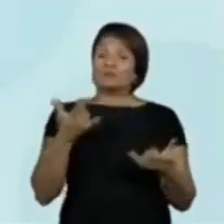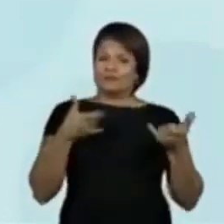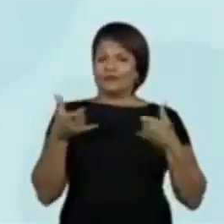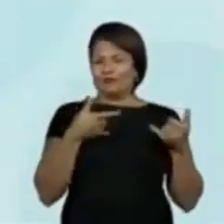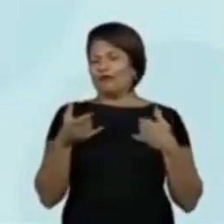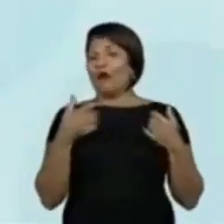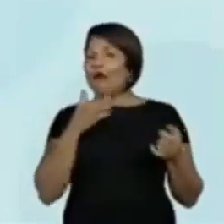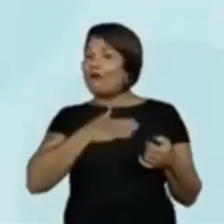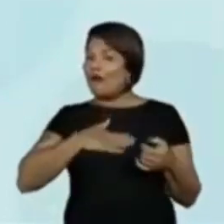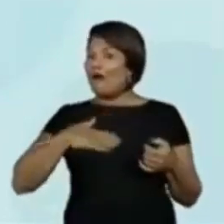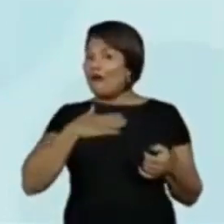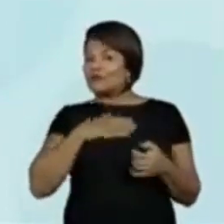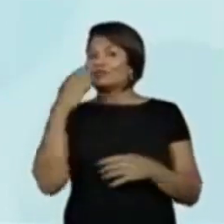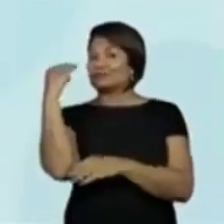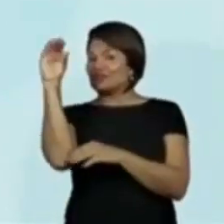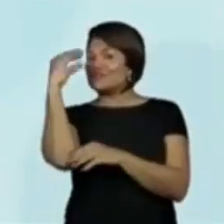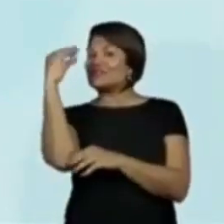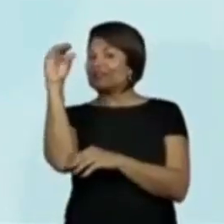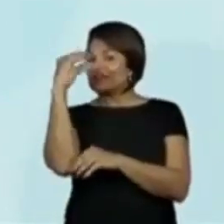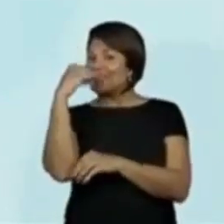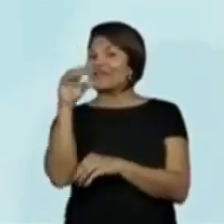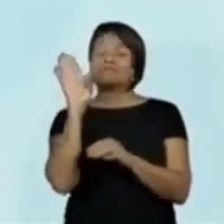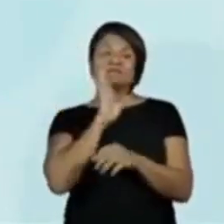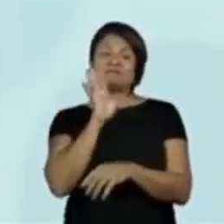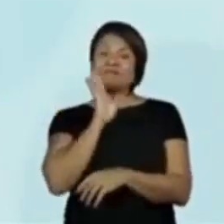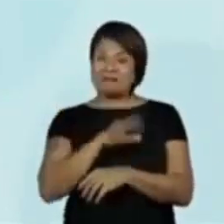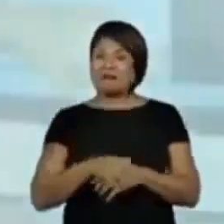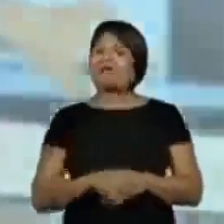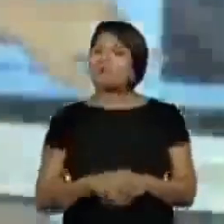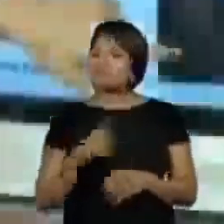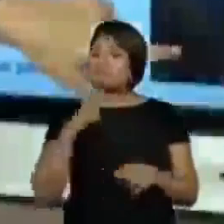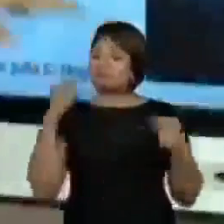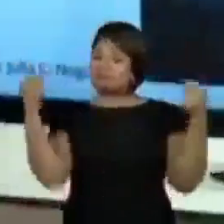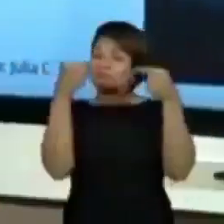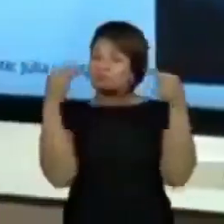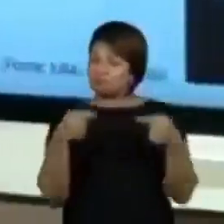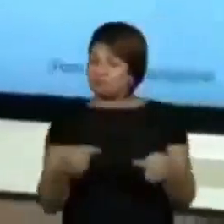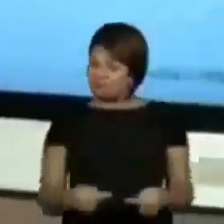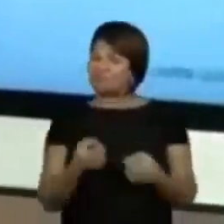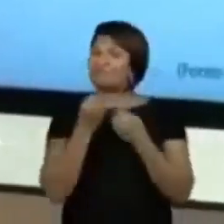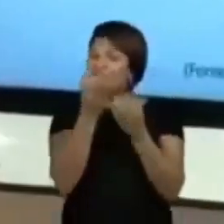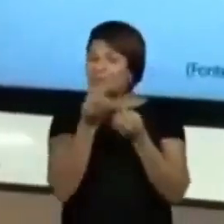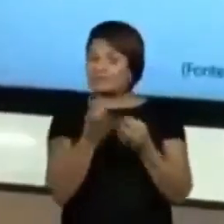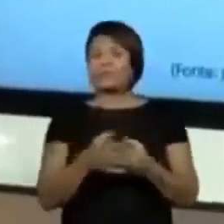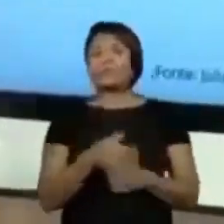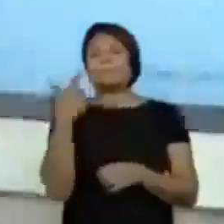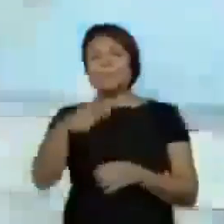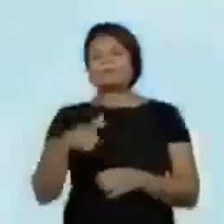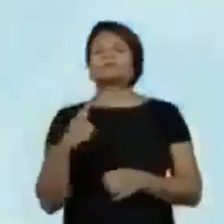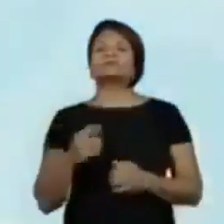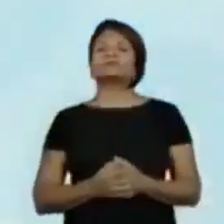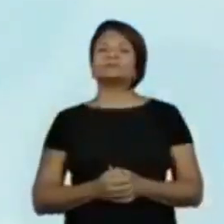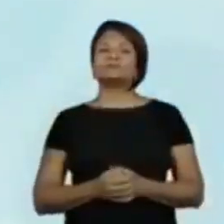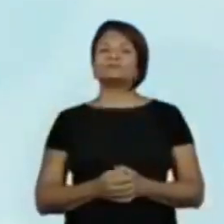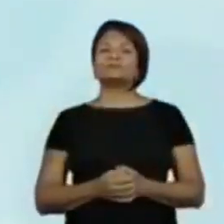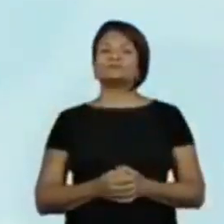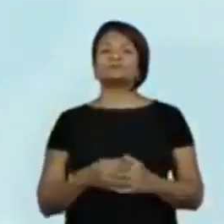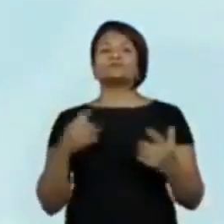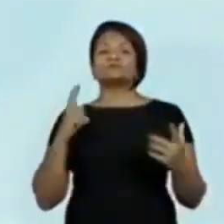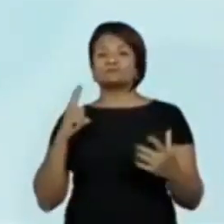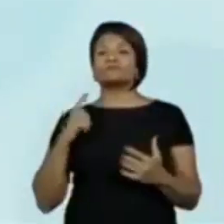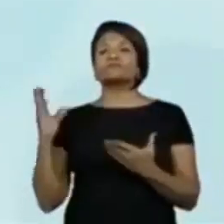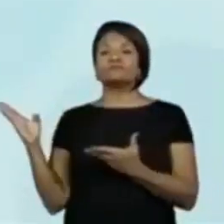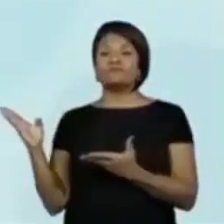gosto ali, né, dos dinossauros, muito bacana atrelarmos esses dados. Mais um. Então, outros